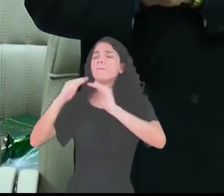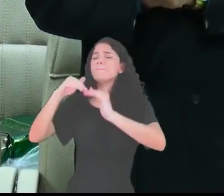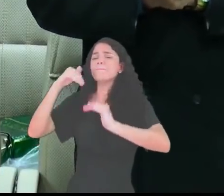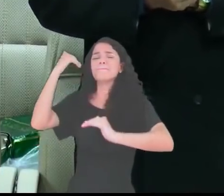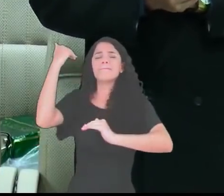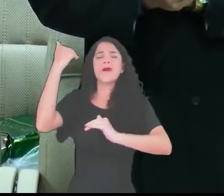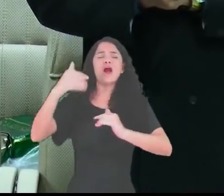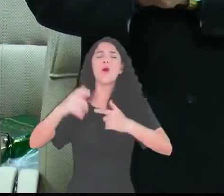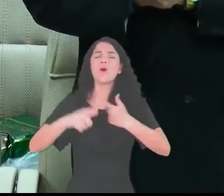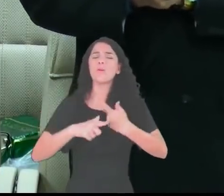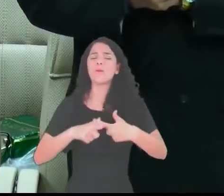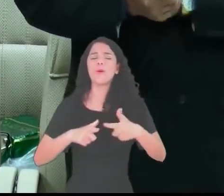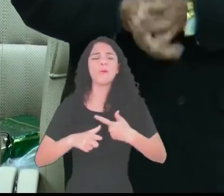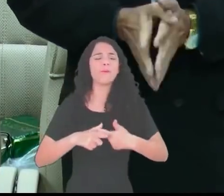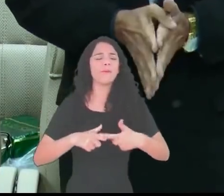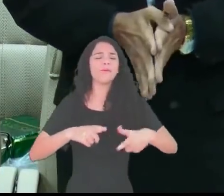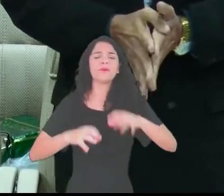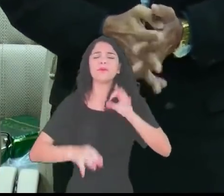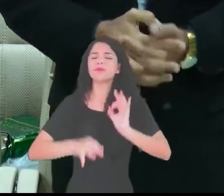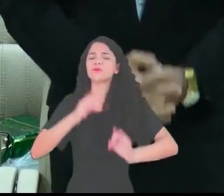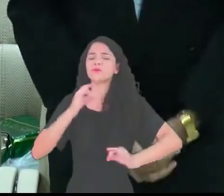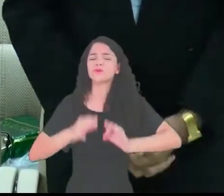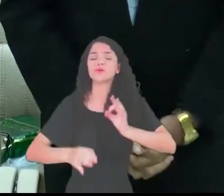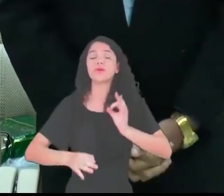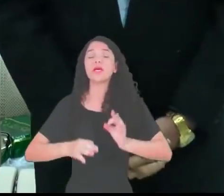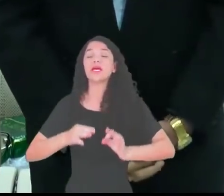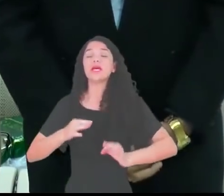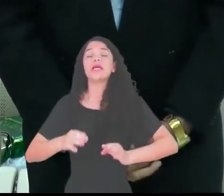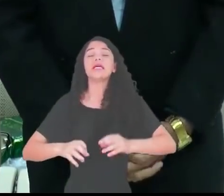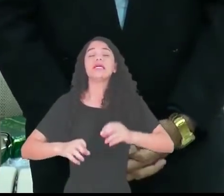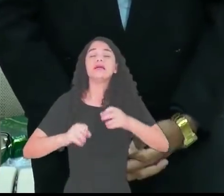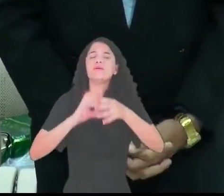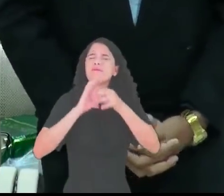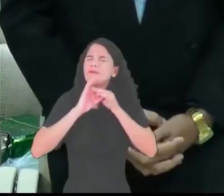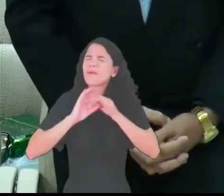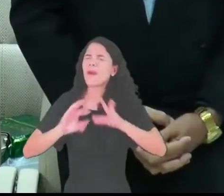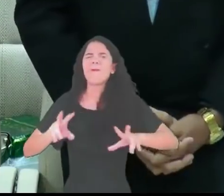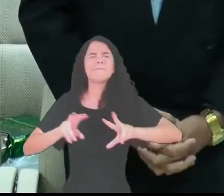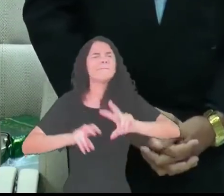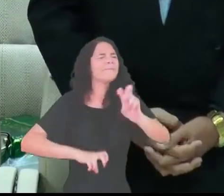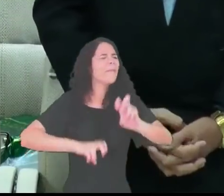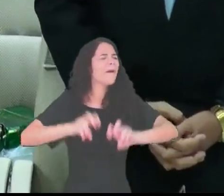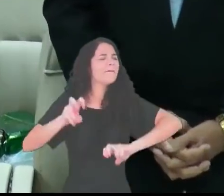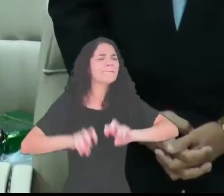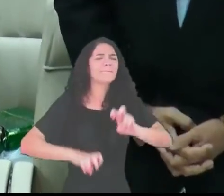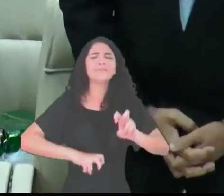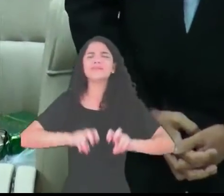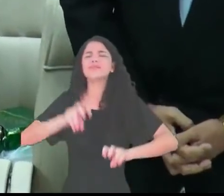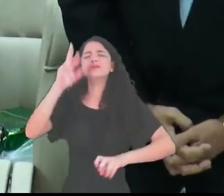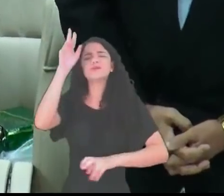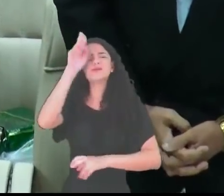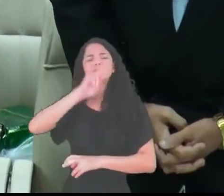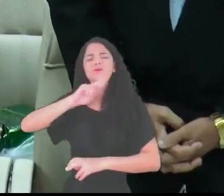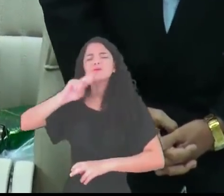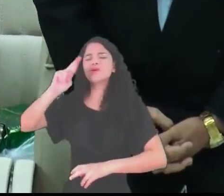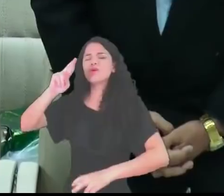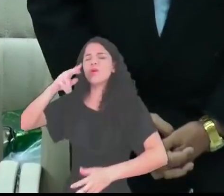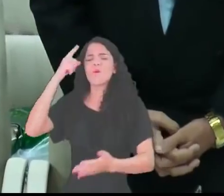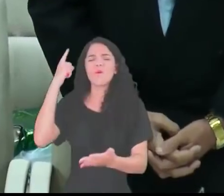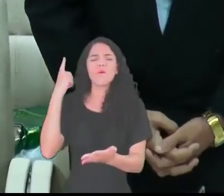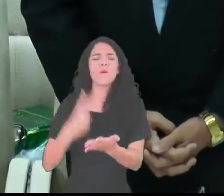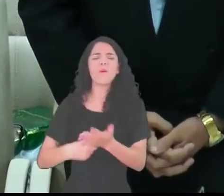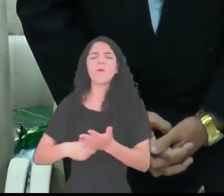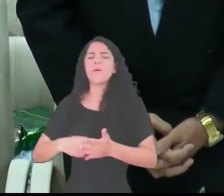justiça, Pai. Trabalha esta noite de uma forma livre, desimpedida, como trabalhaste. Confirma a palavra do